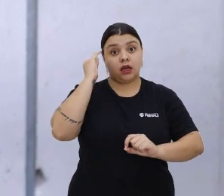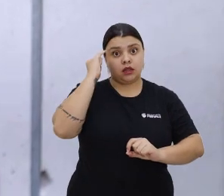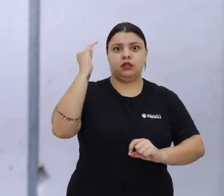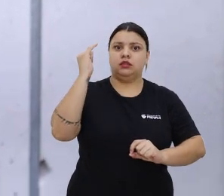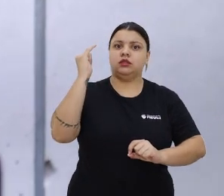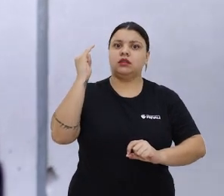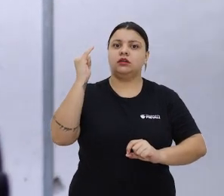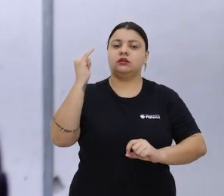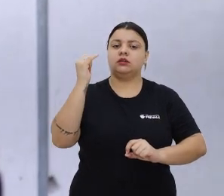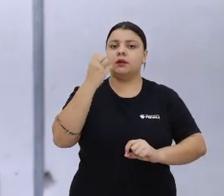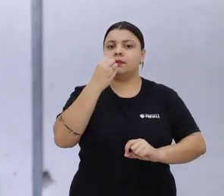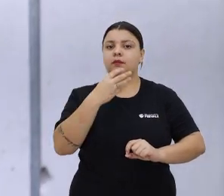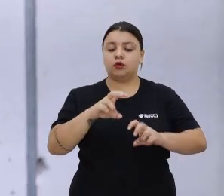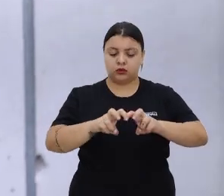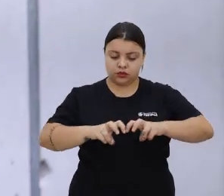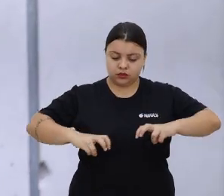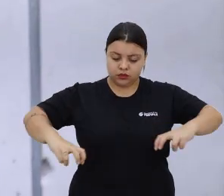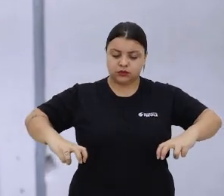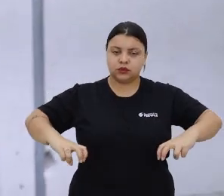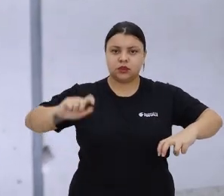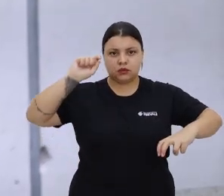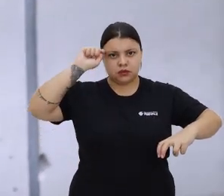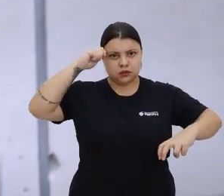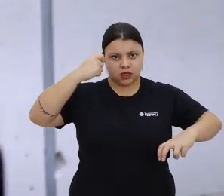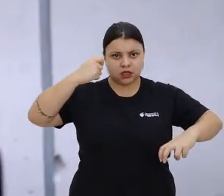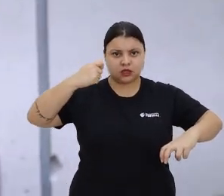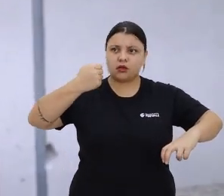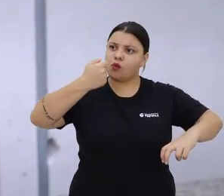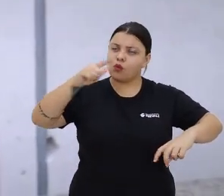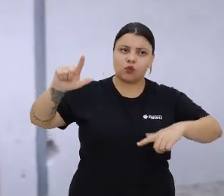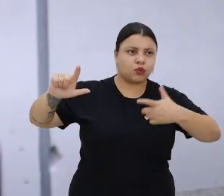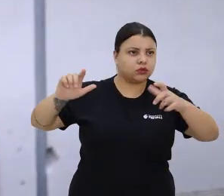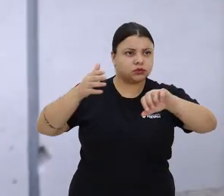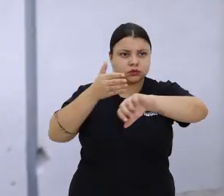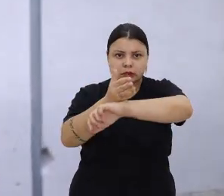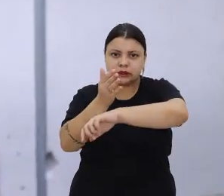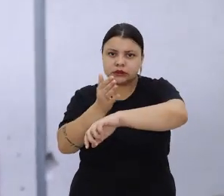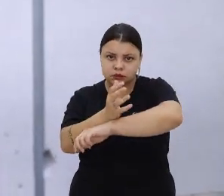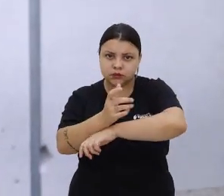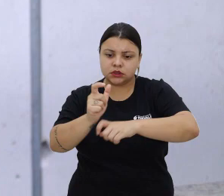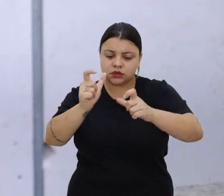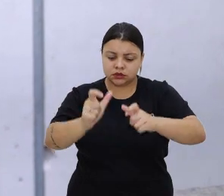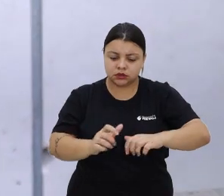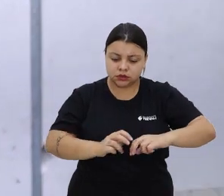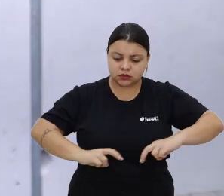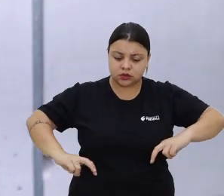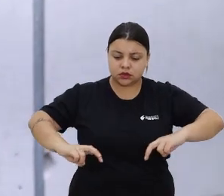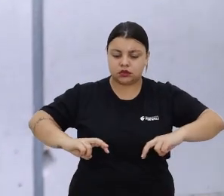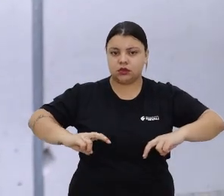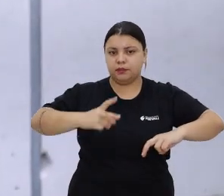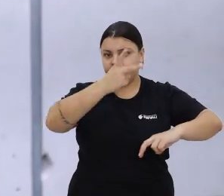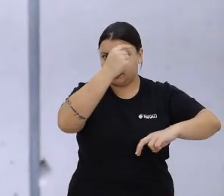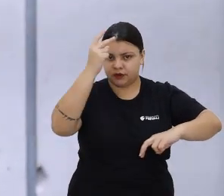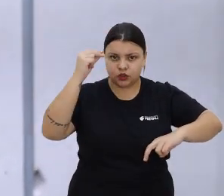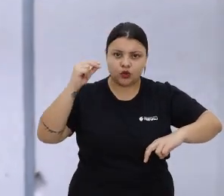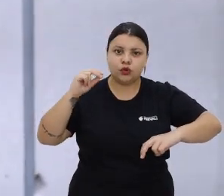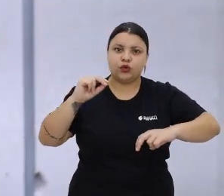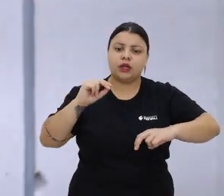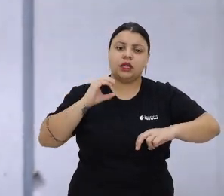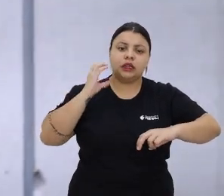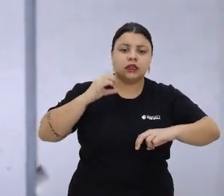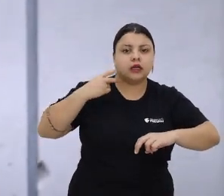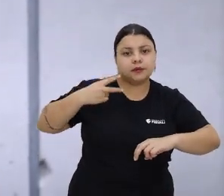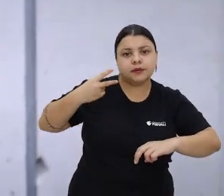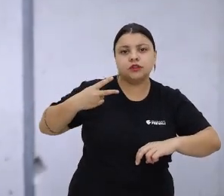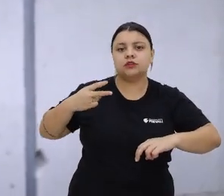uma reedição de bancada com aumento de outros participantes negros ocupando esse espaço na prefeitura, na Câmara dos Vereadores de Porto Alegre